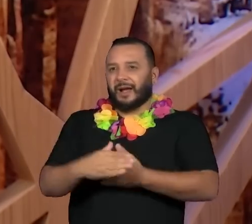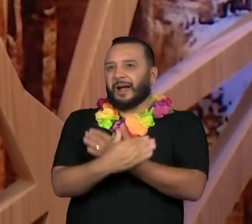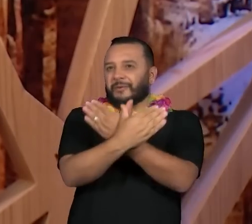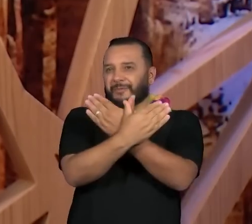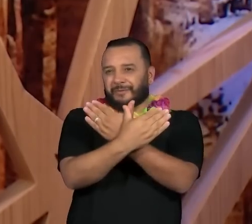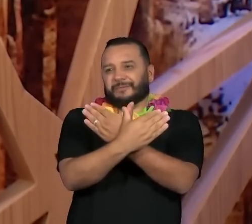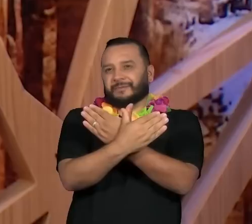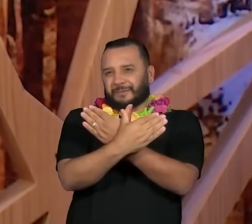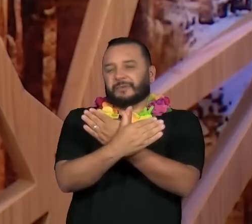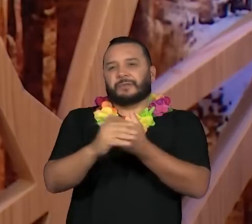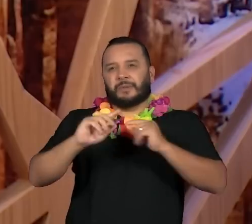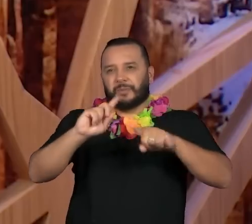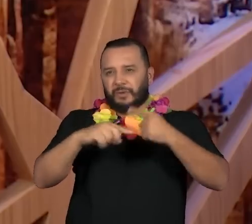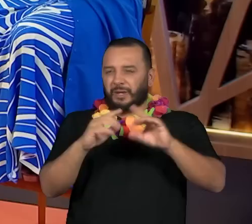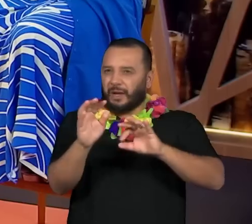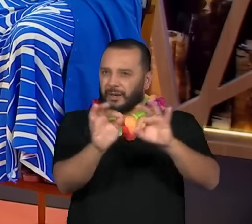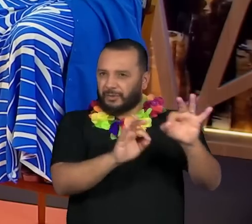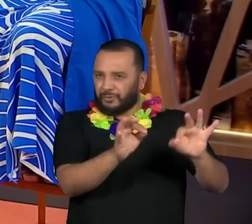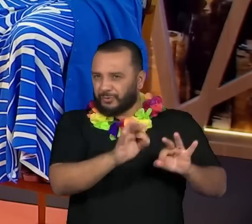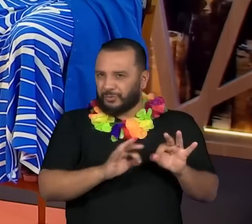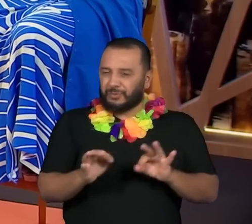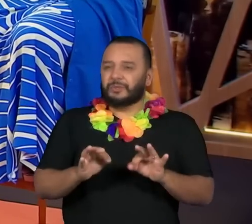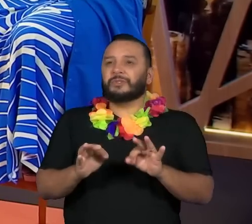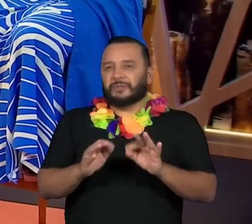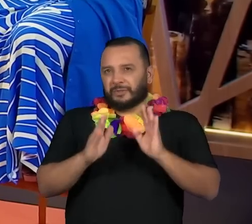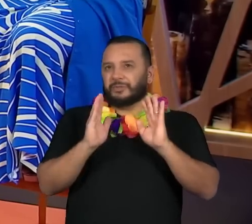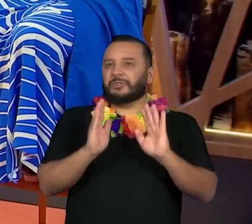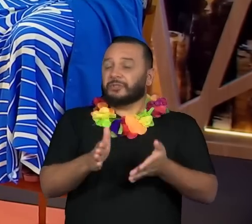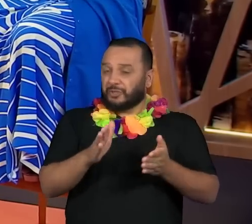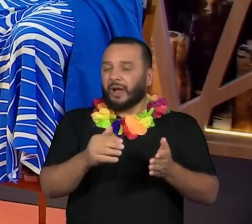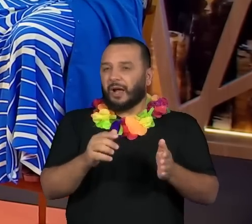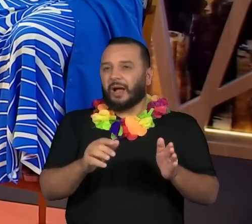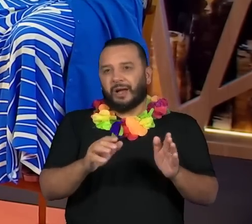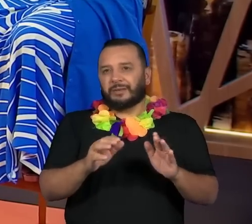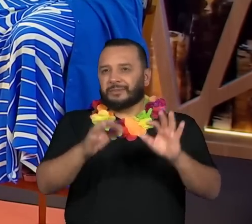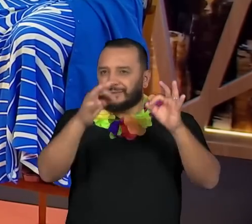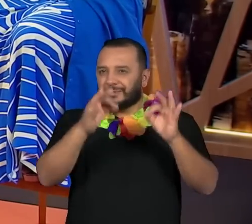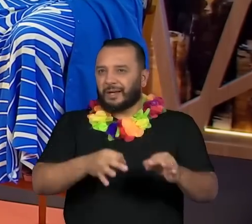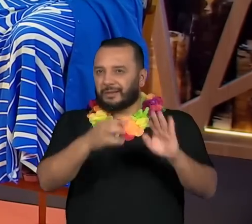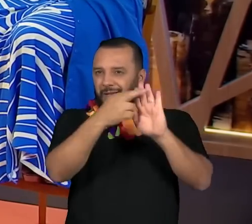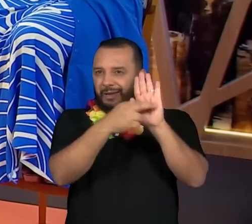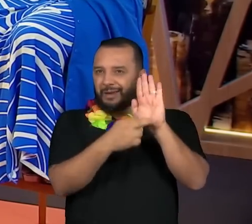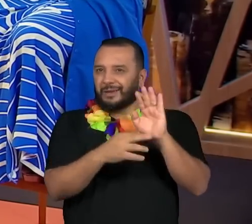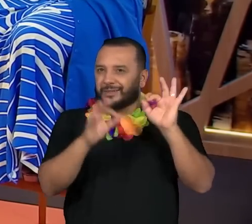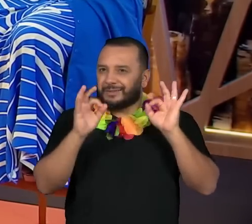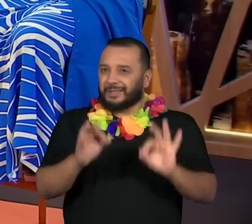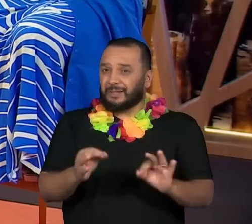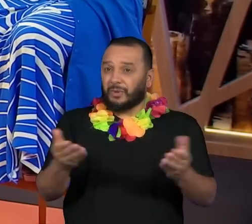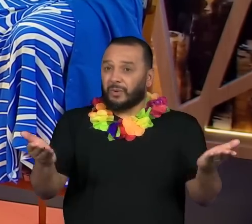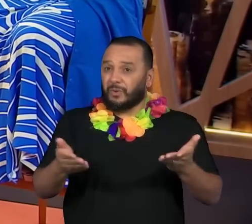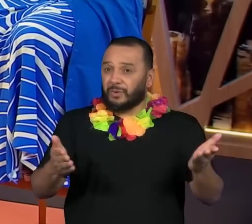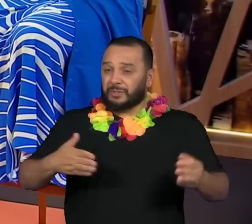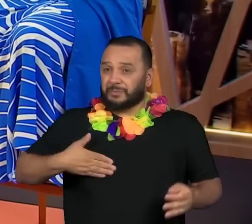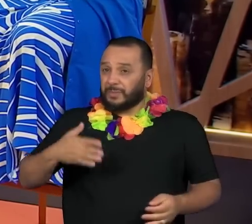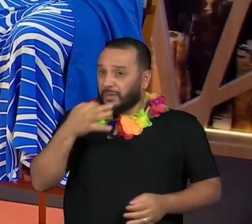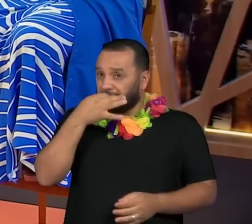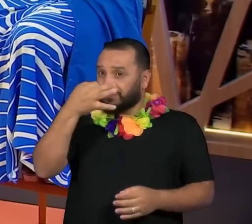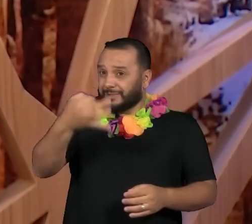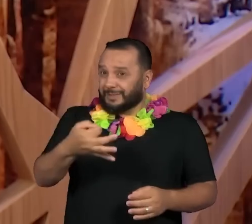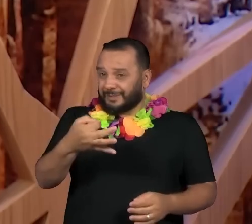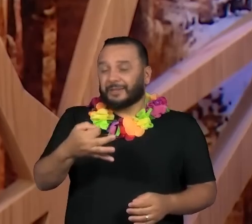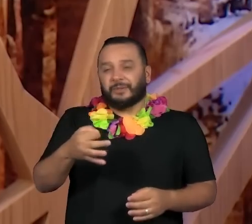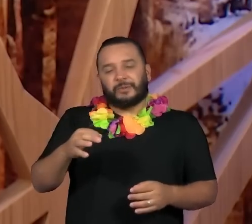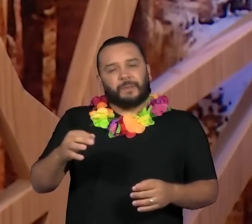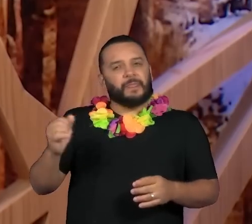faz todo um ajuste, regulamento começa a valer, e hoje a minha opinião é que essas escolas que vêm oriundas